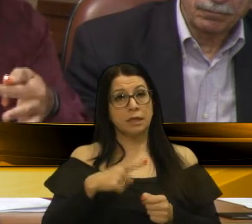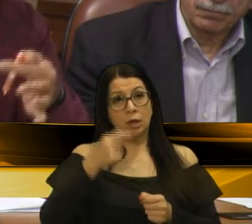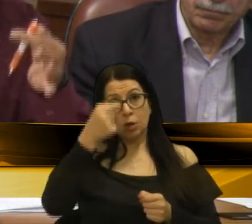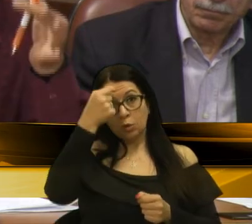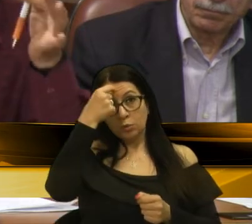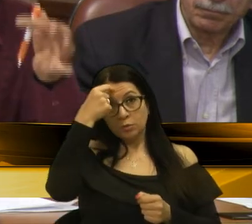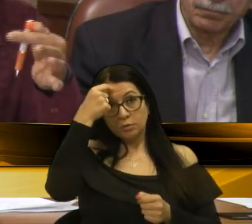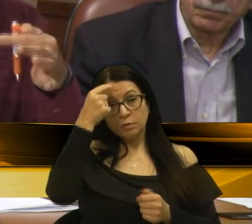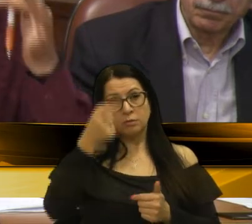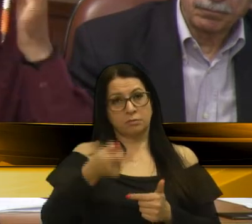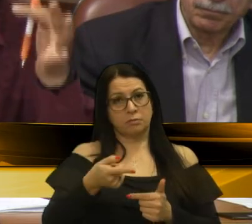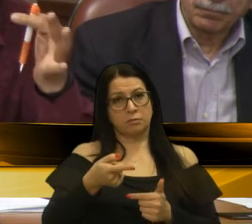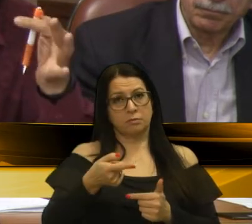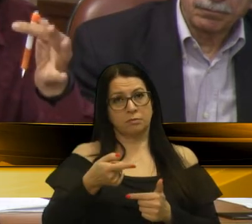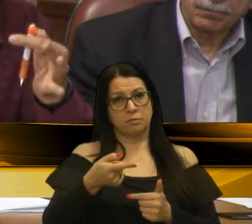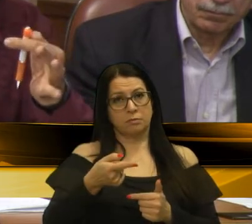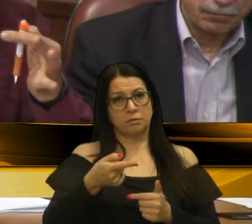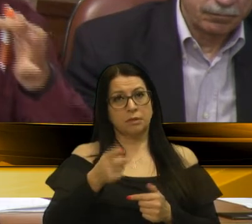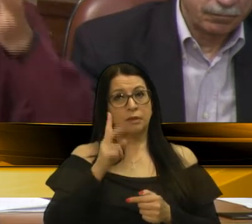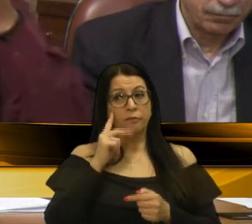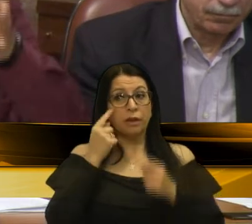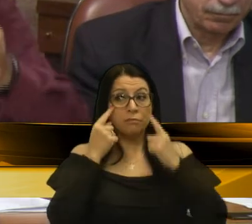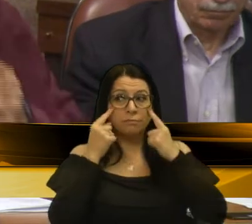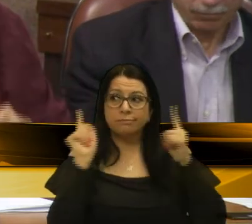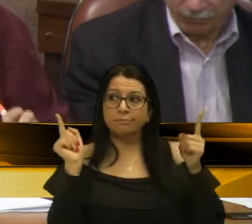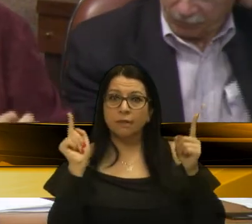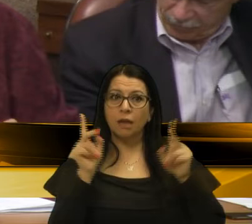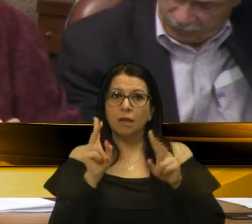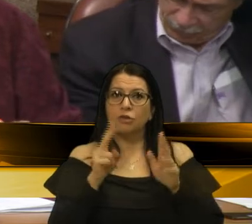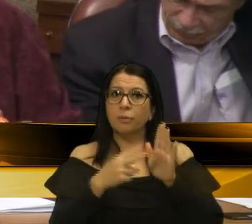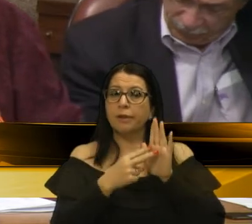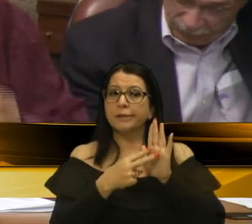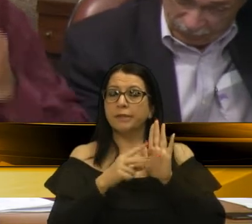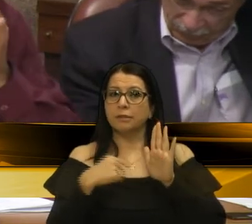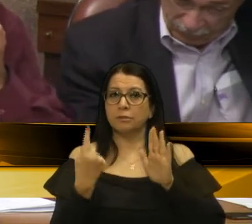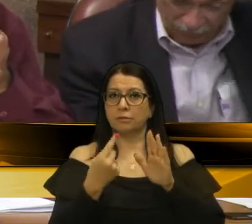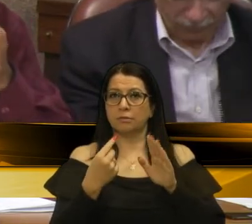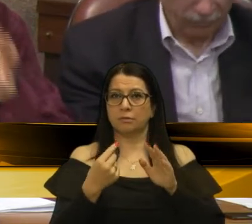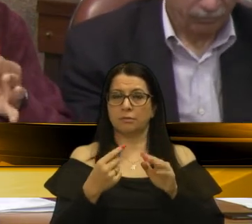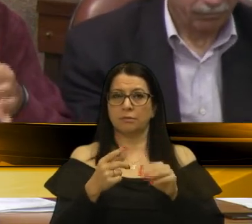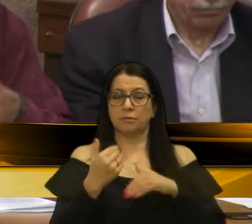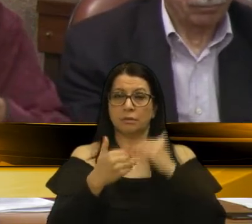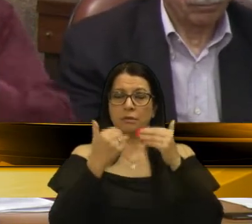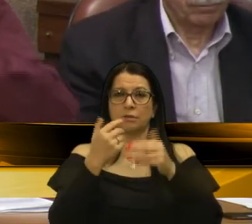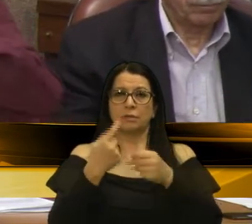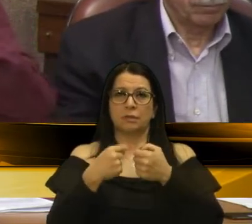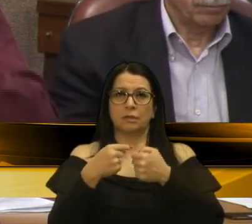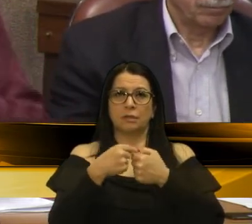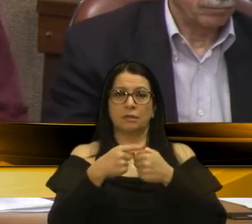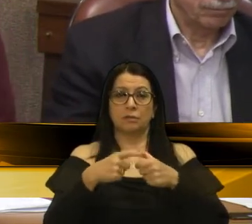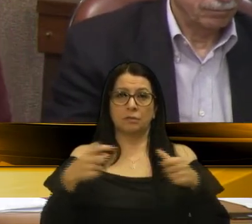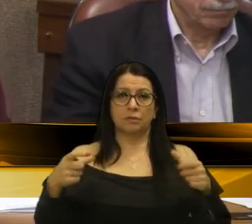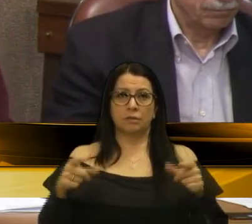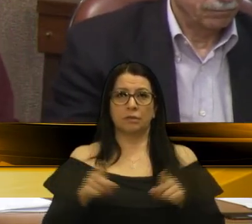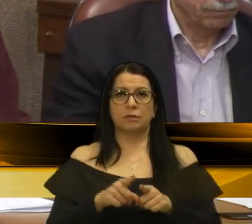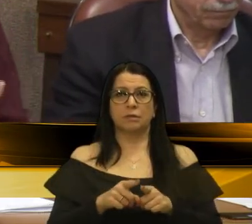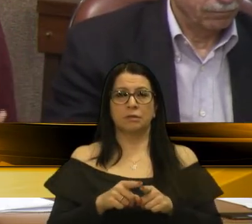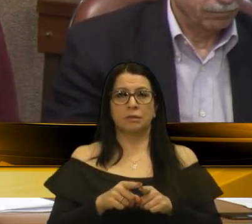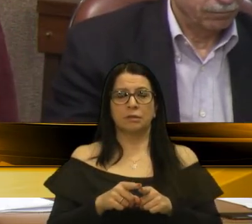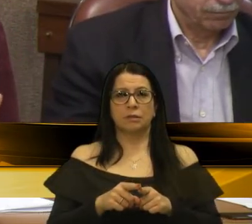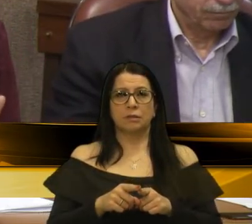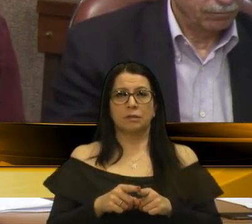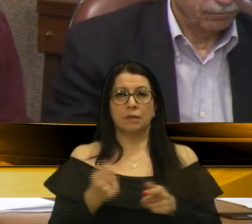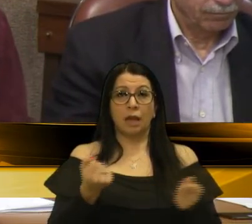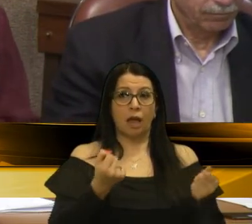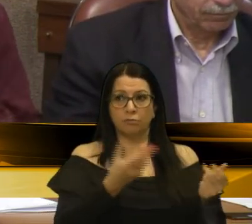conscientização e esse golpe de vista, estar atento ao motorista na cidade, porque a nossa cidade está crescendo, está inchando, carros para tudo quanto é